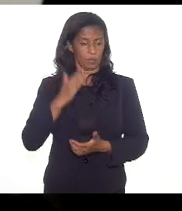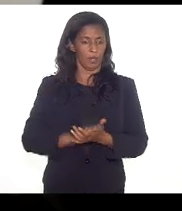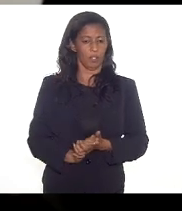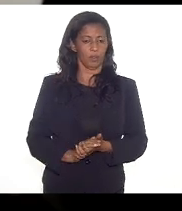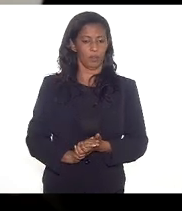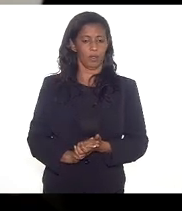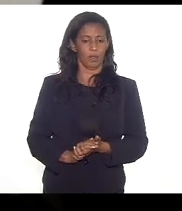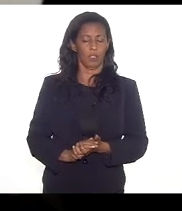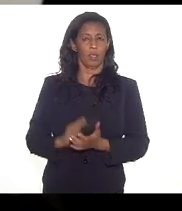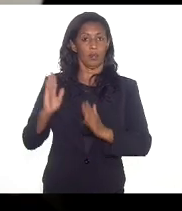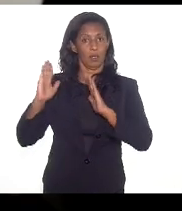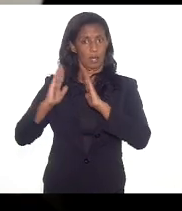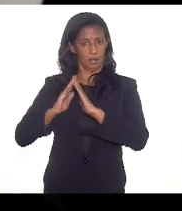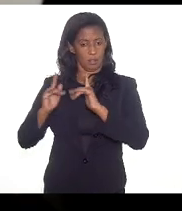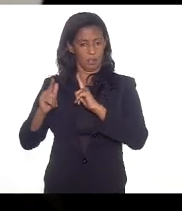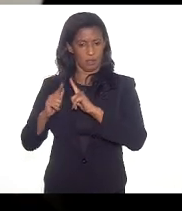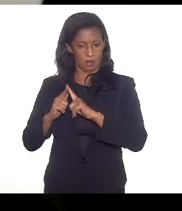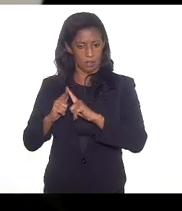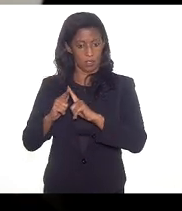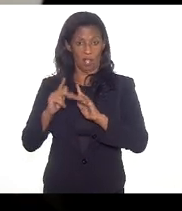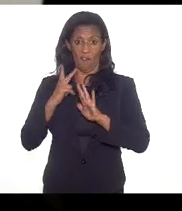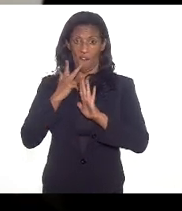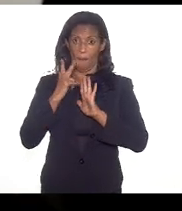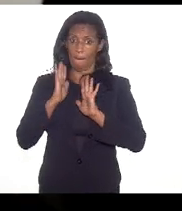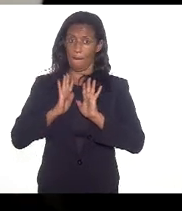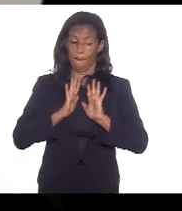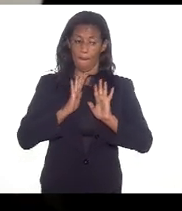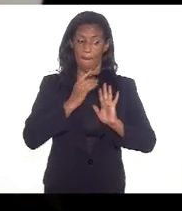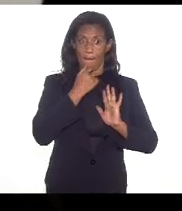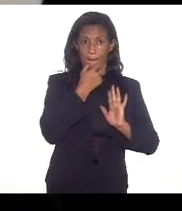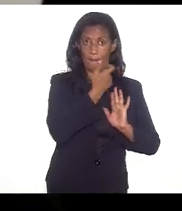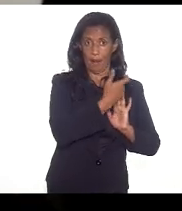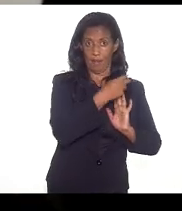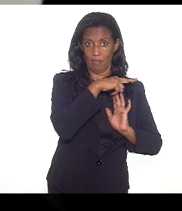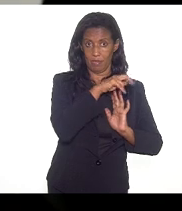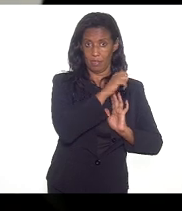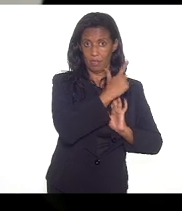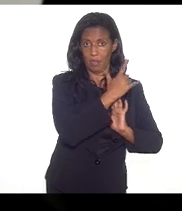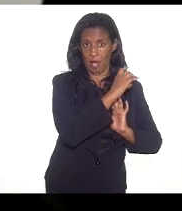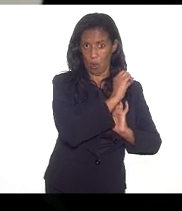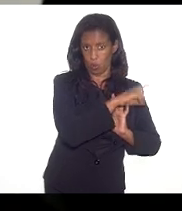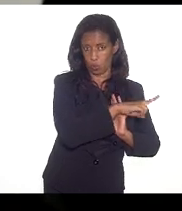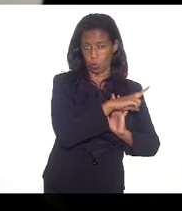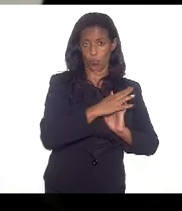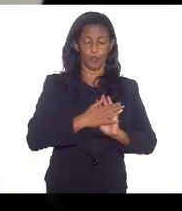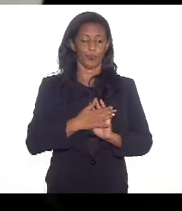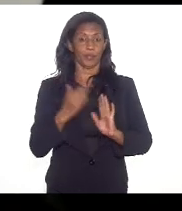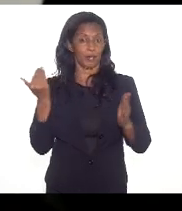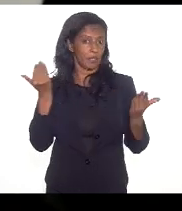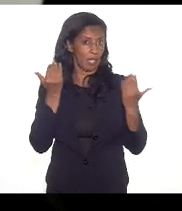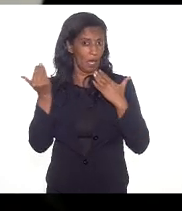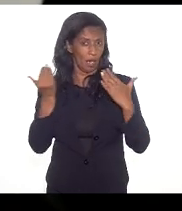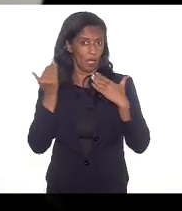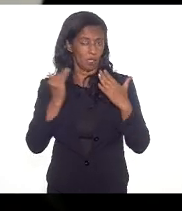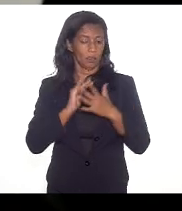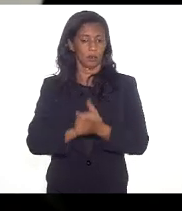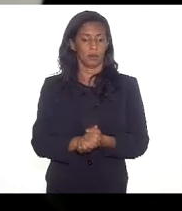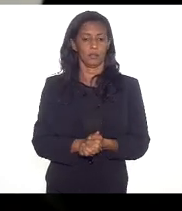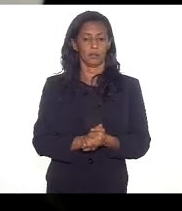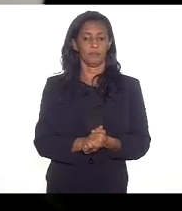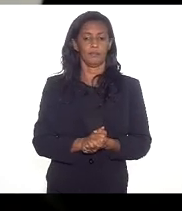essa imunidade das igrejas, ele, palavras do Nelson, é que em relação